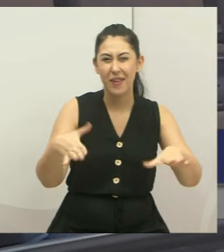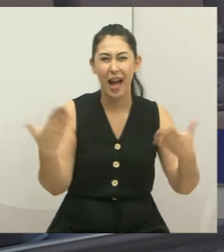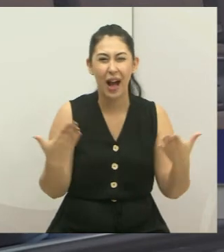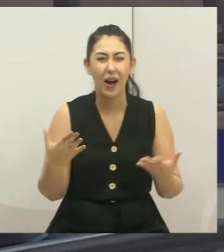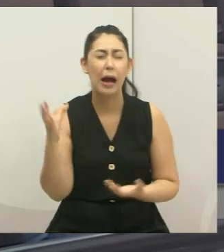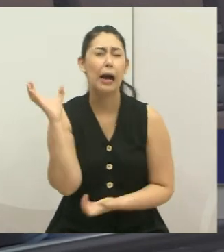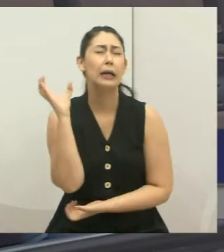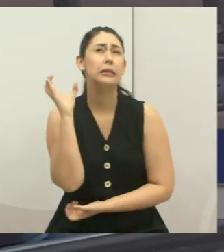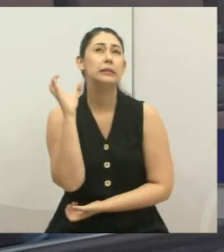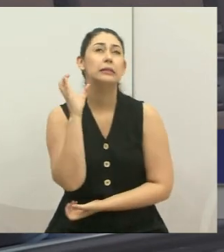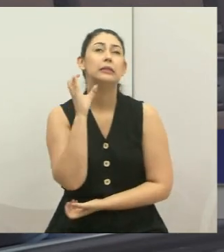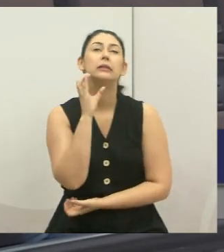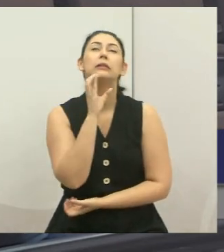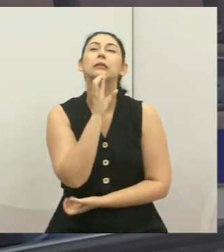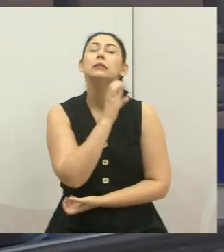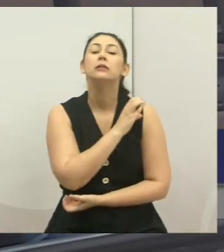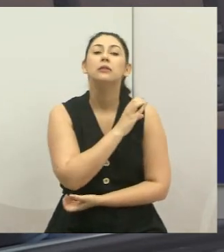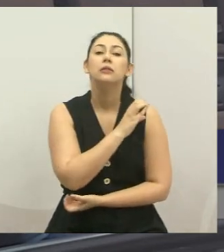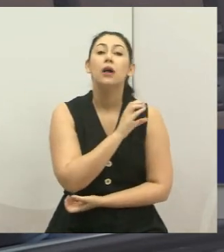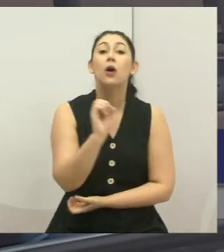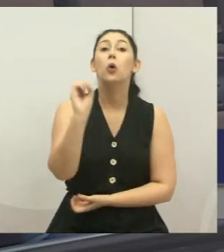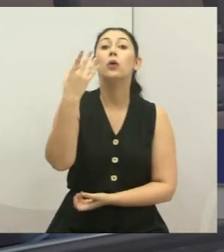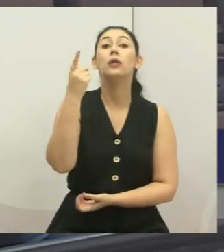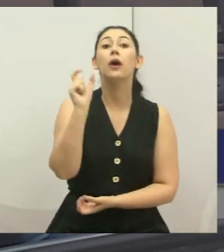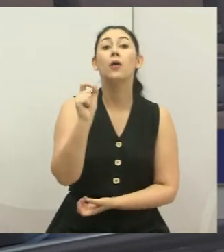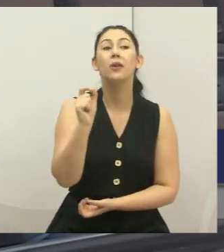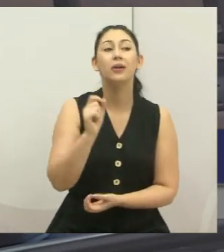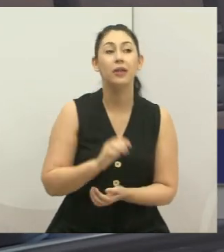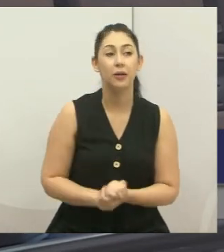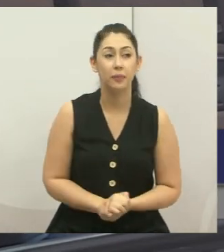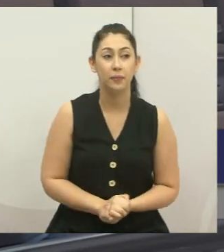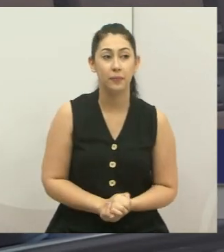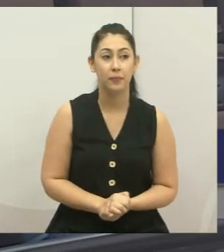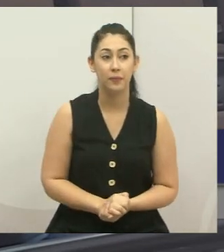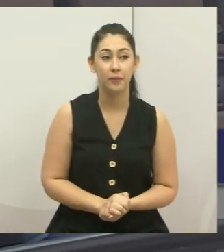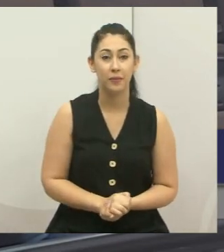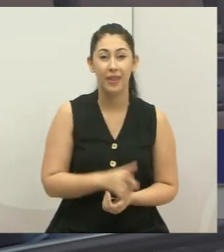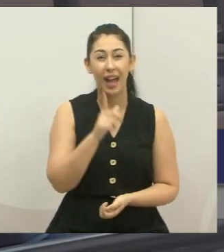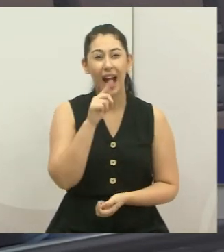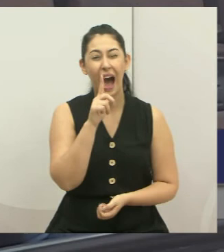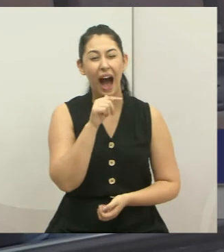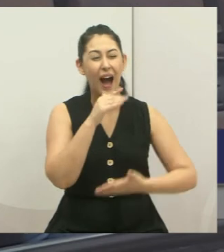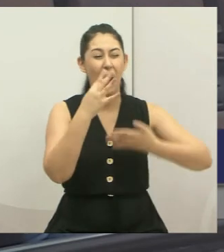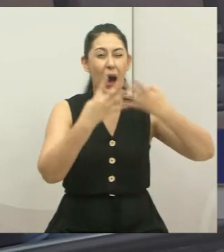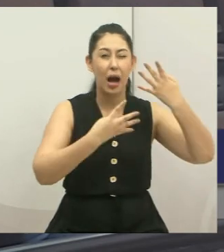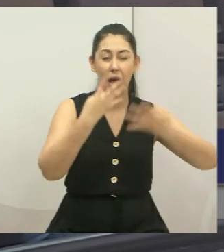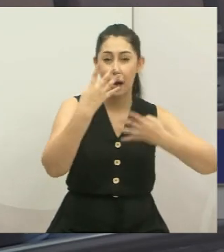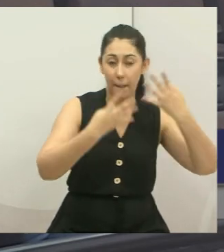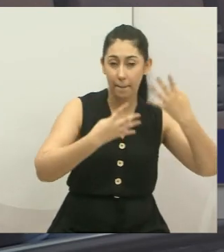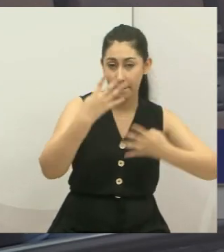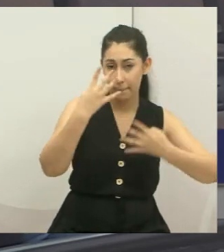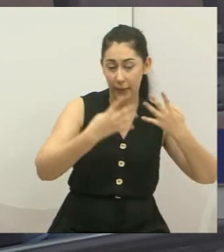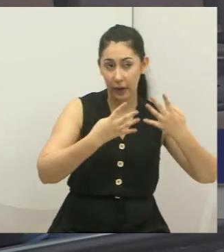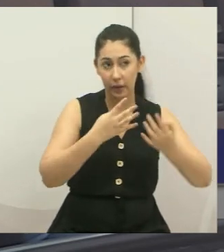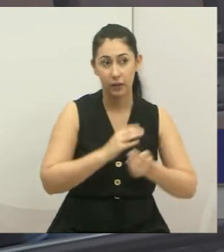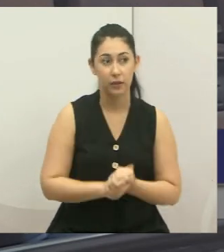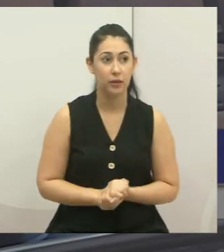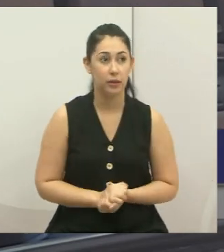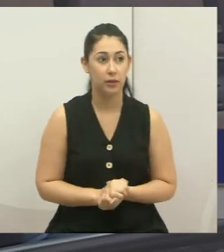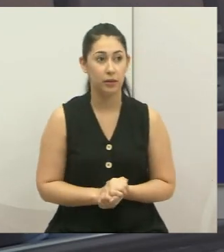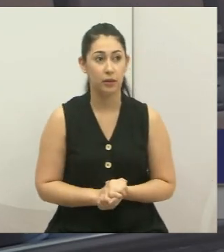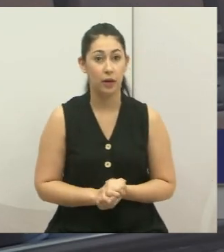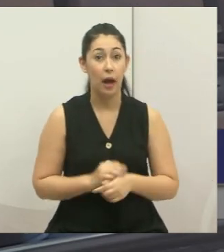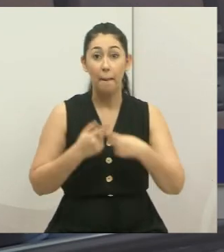que a gente vem sofrendo, está acontecendo muita interrupção no fornecimento de água, só que sem o